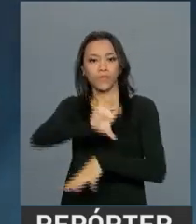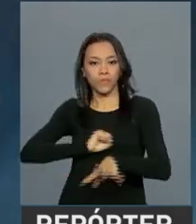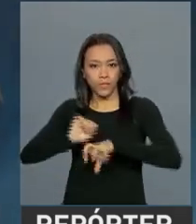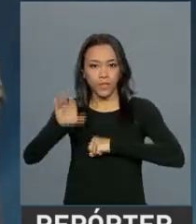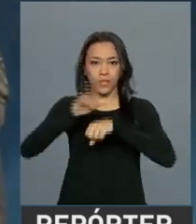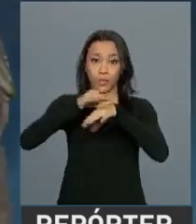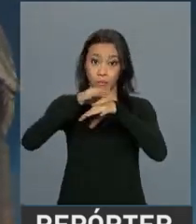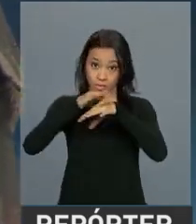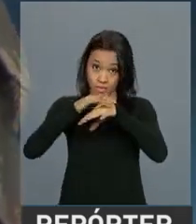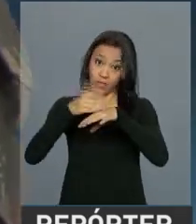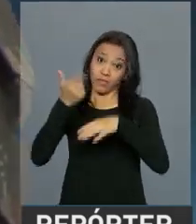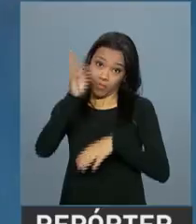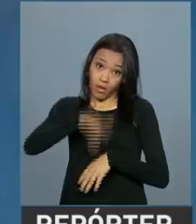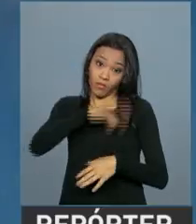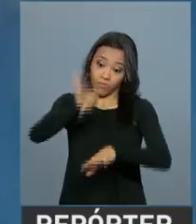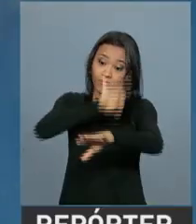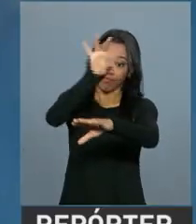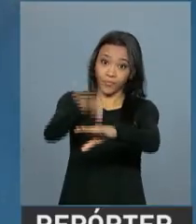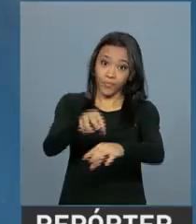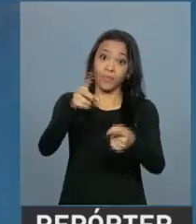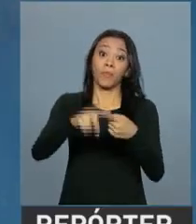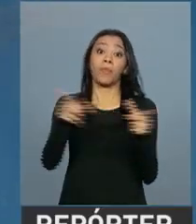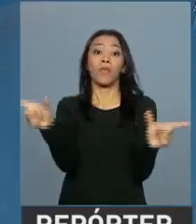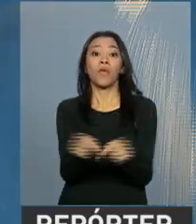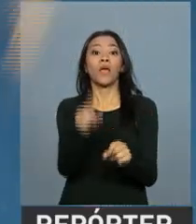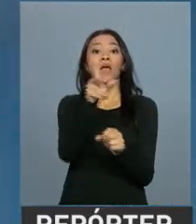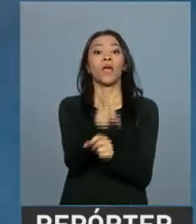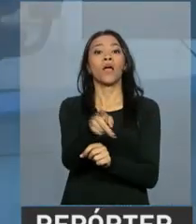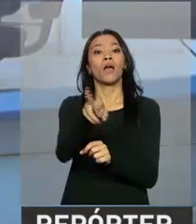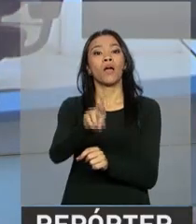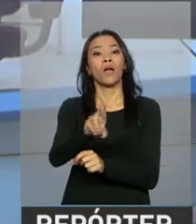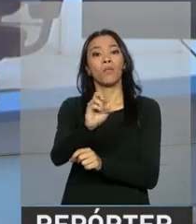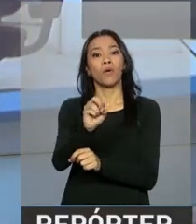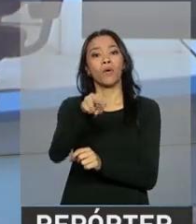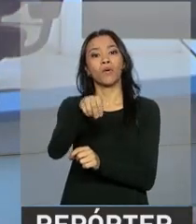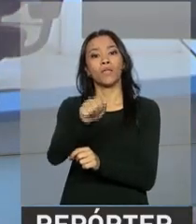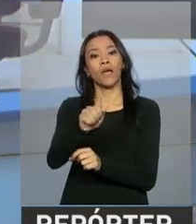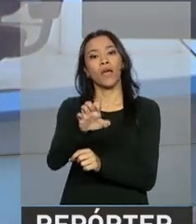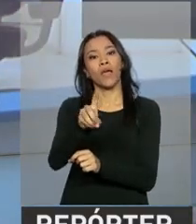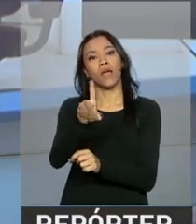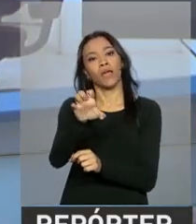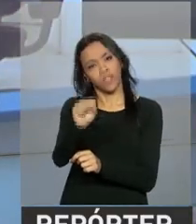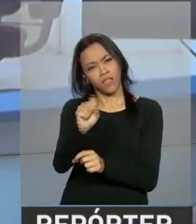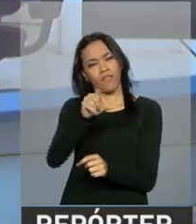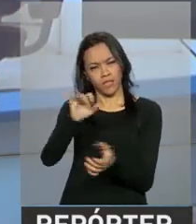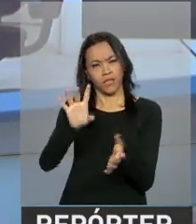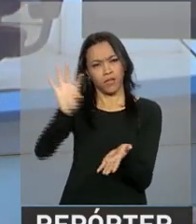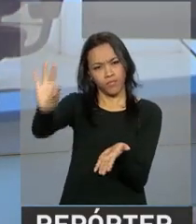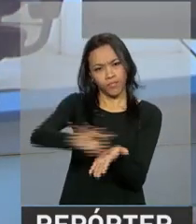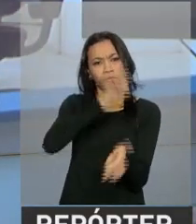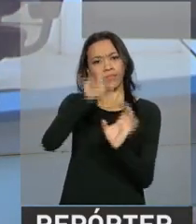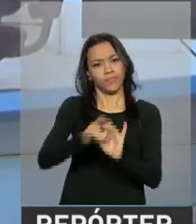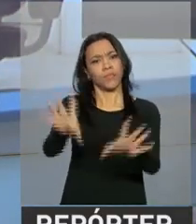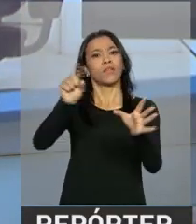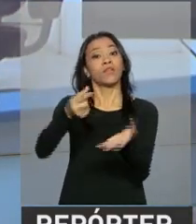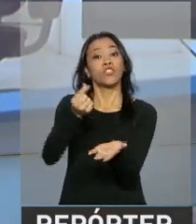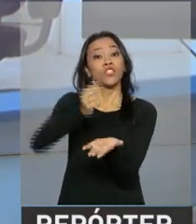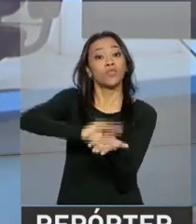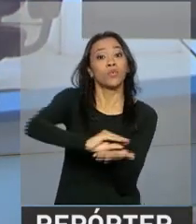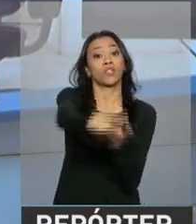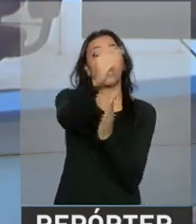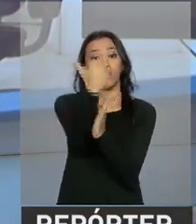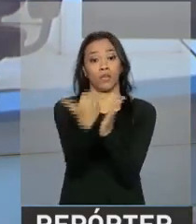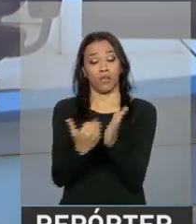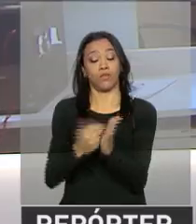transmitidas pelo aeds o prona aeds que será regulamentado pelo Ministério da Saúde vai financiar projetos de combate